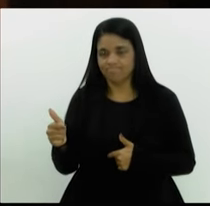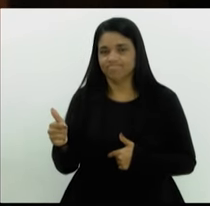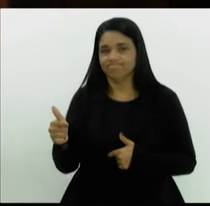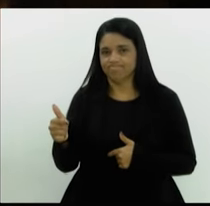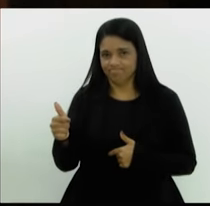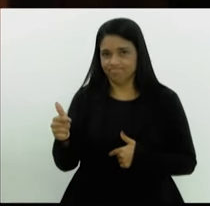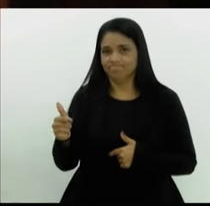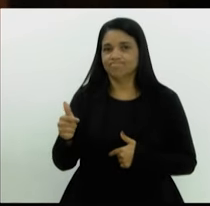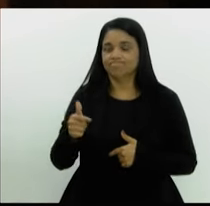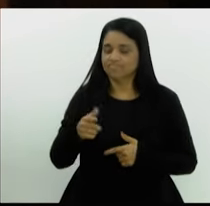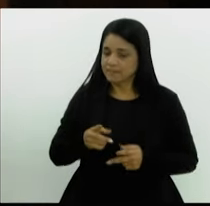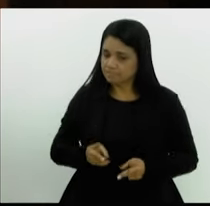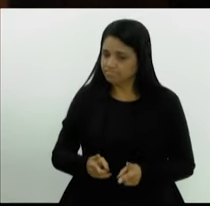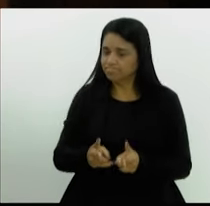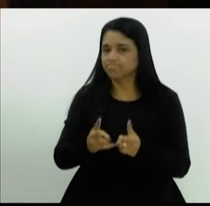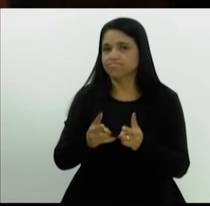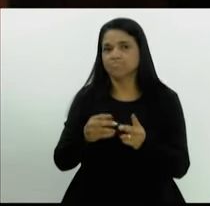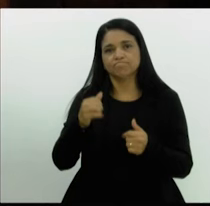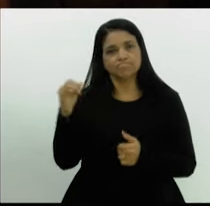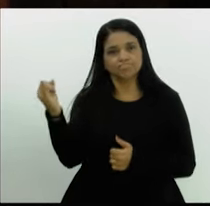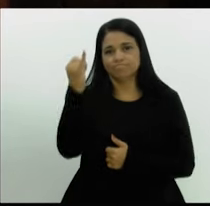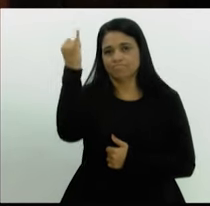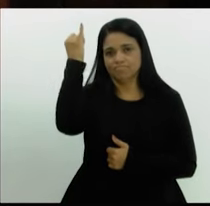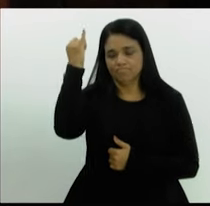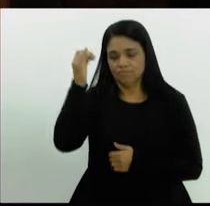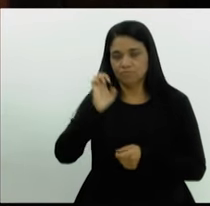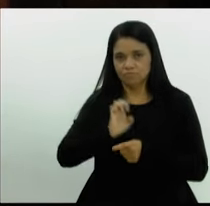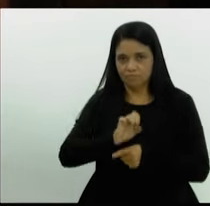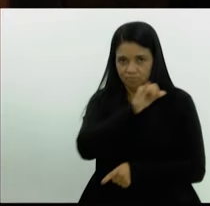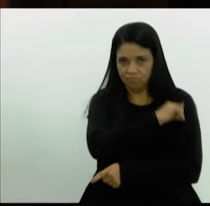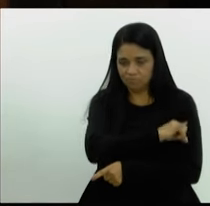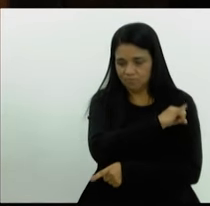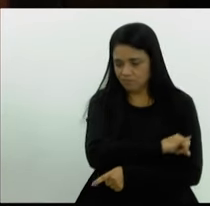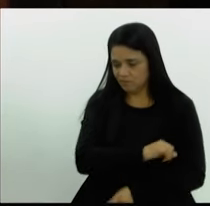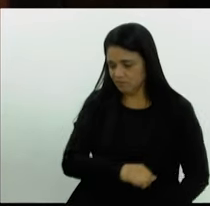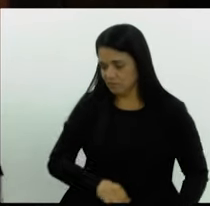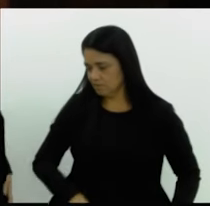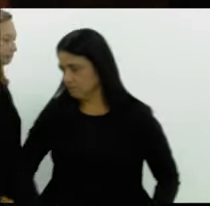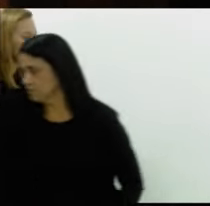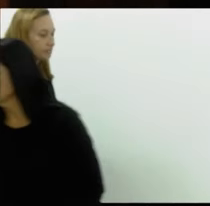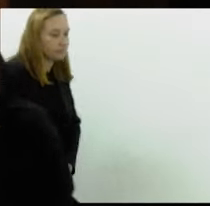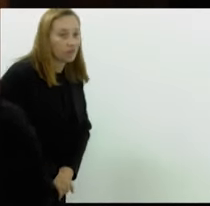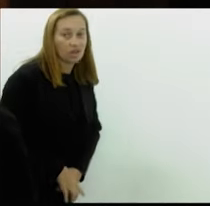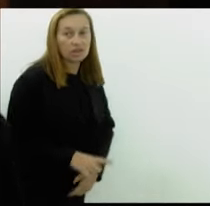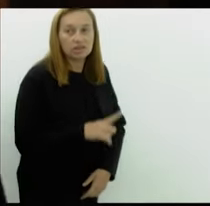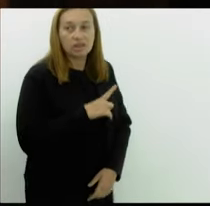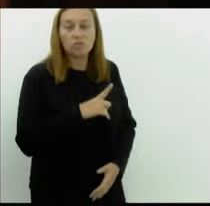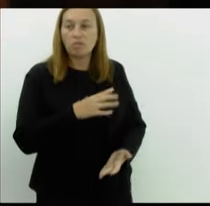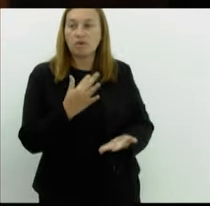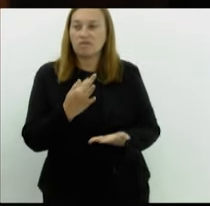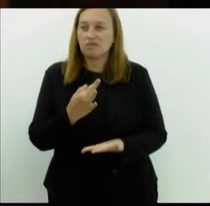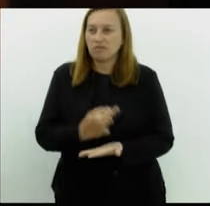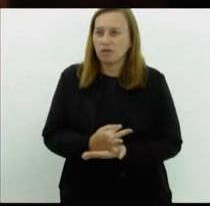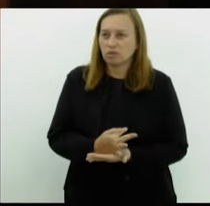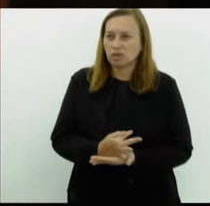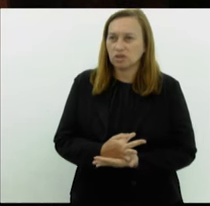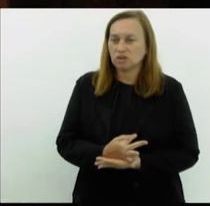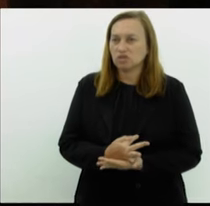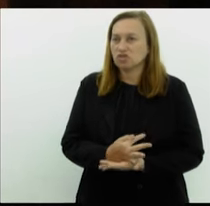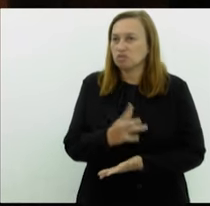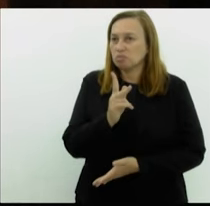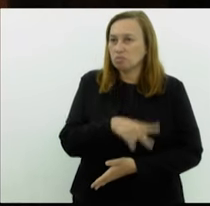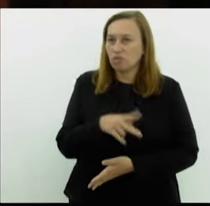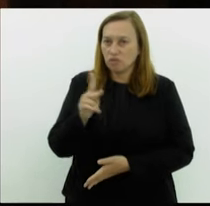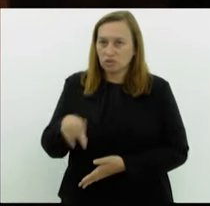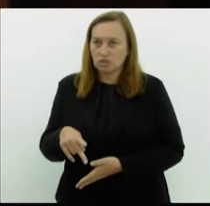ser perene dentro do Rio de Janeiro. Existe um déficit de educadores e educadoras